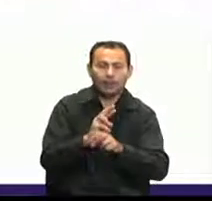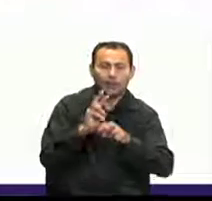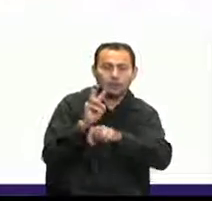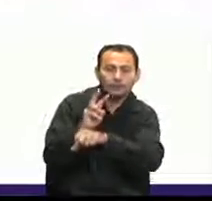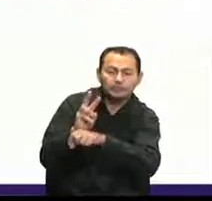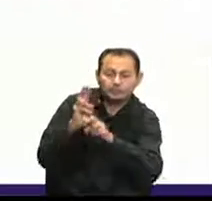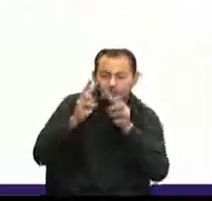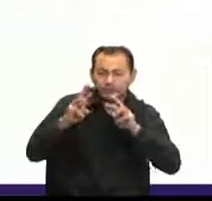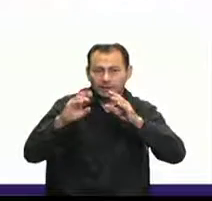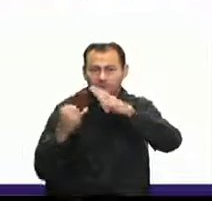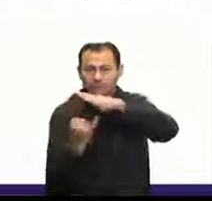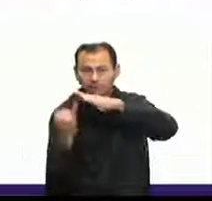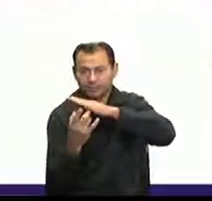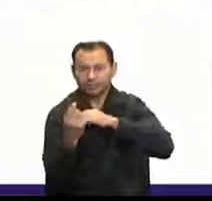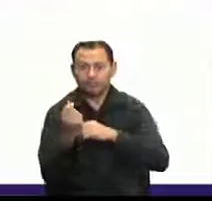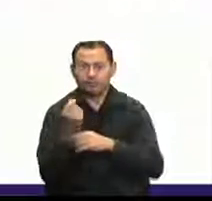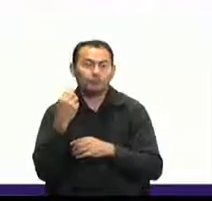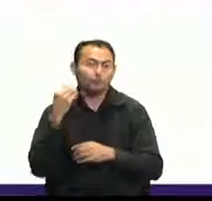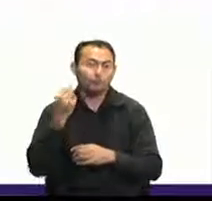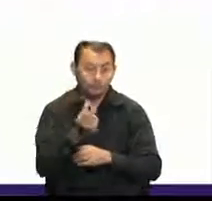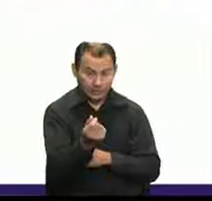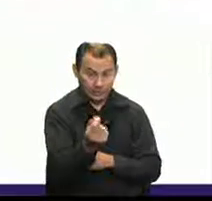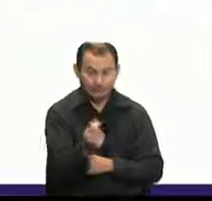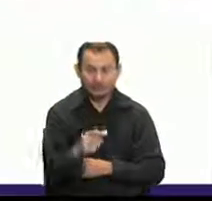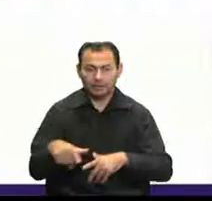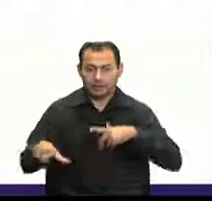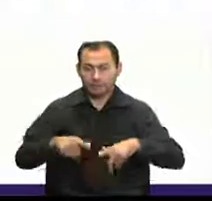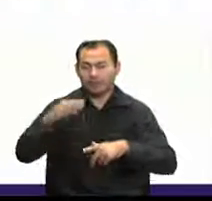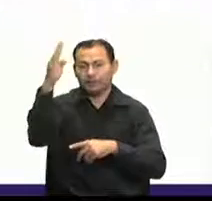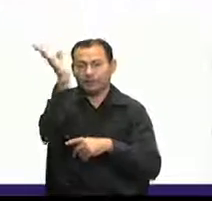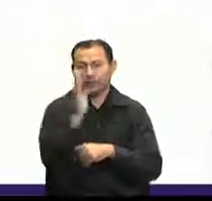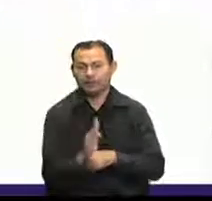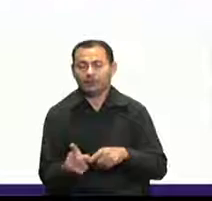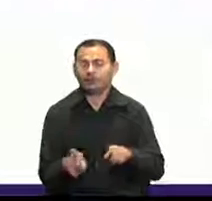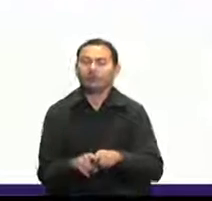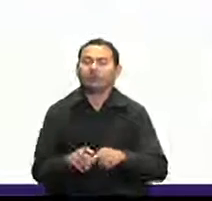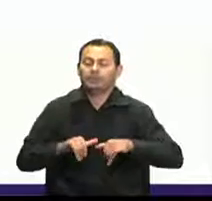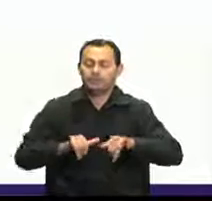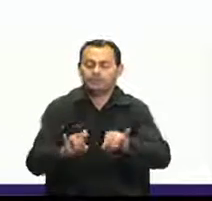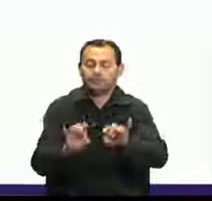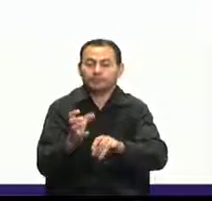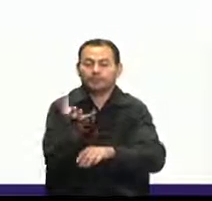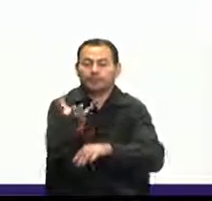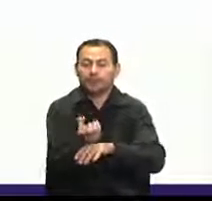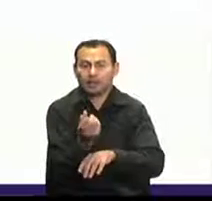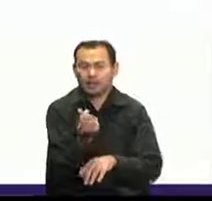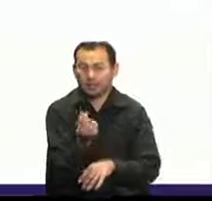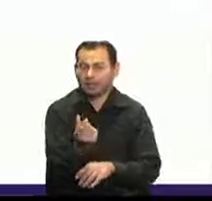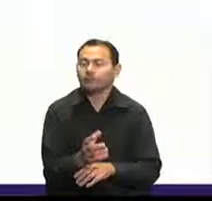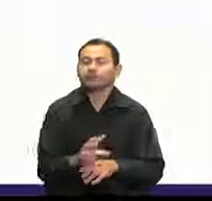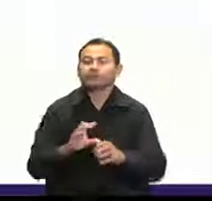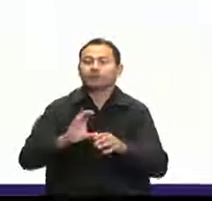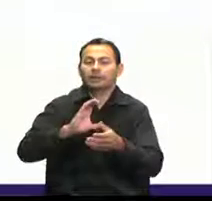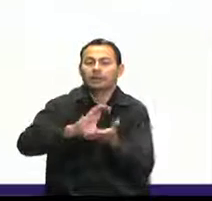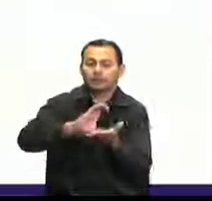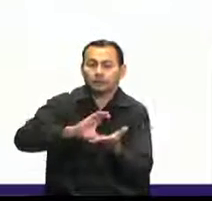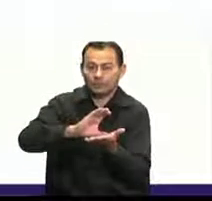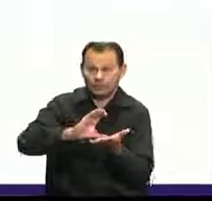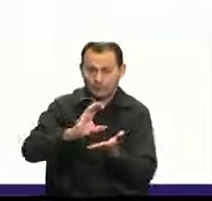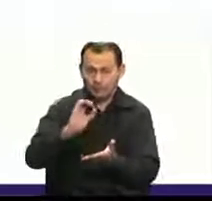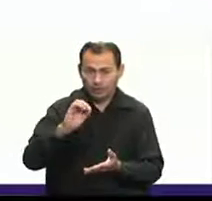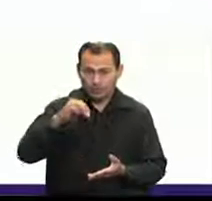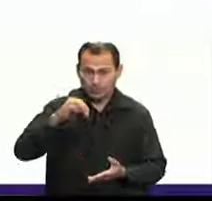das instituições financeiras que operam no brasil e no mercado de capitais esse conselho monetário nacional